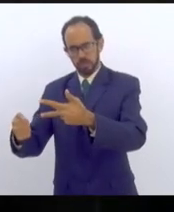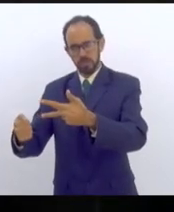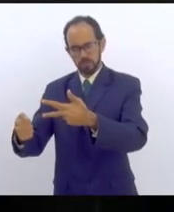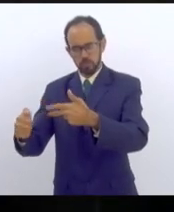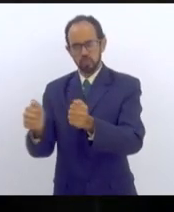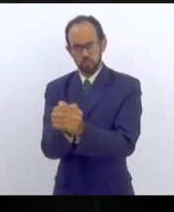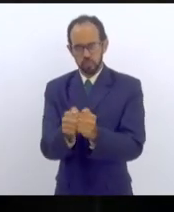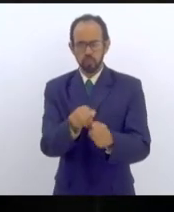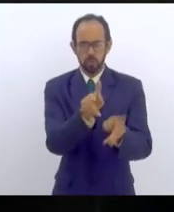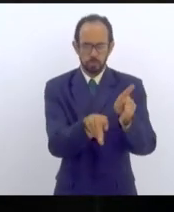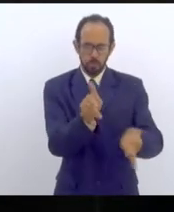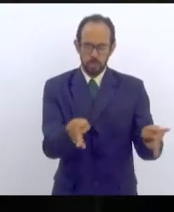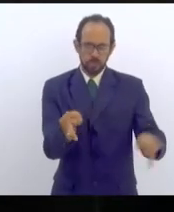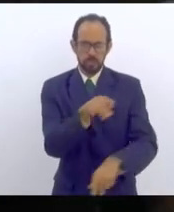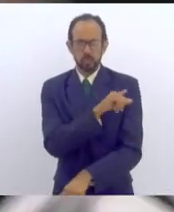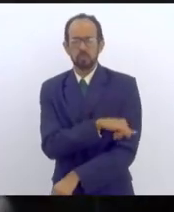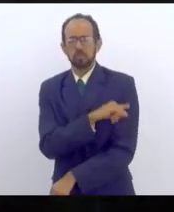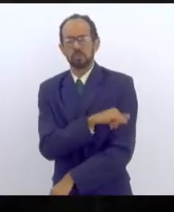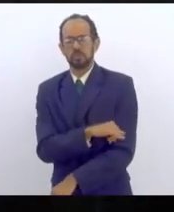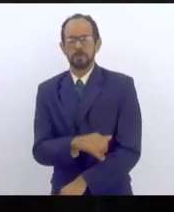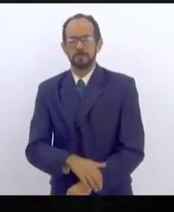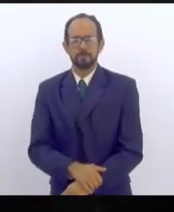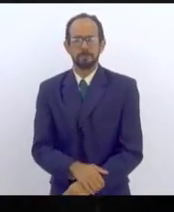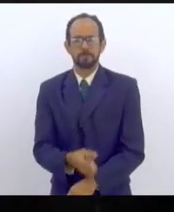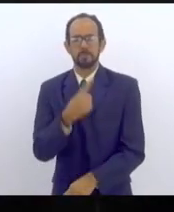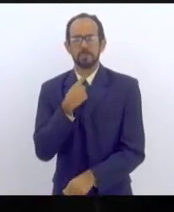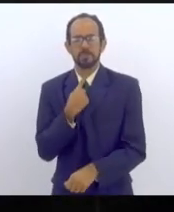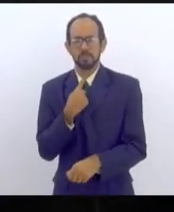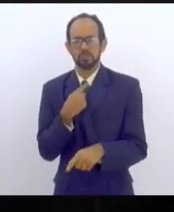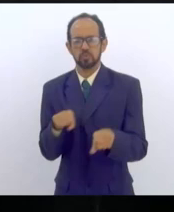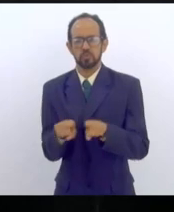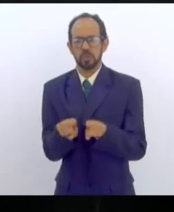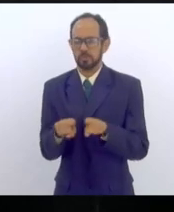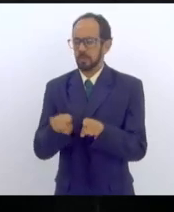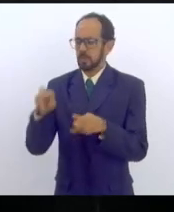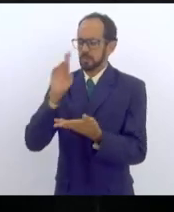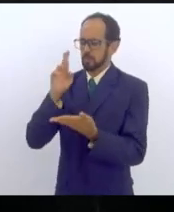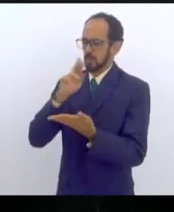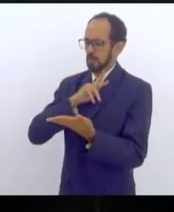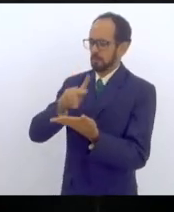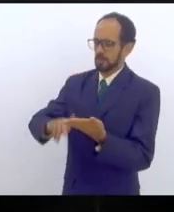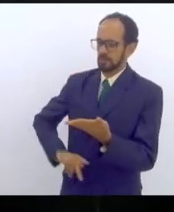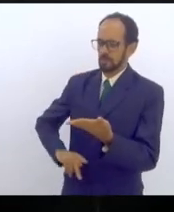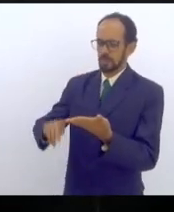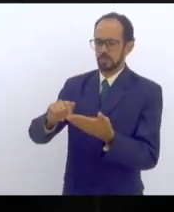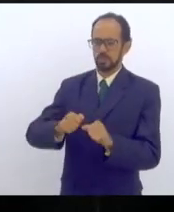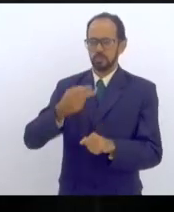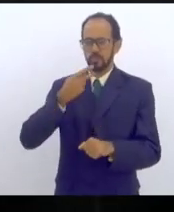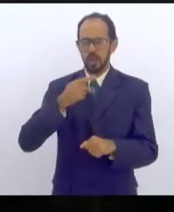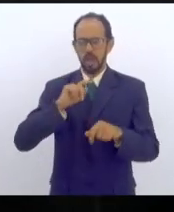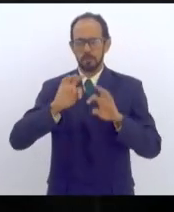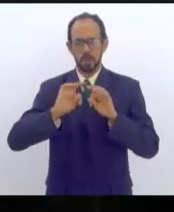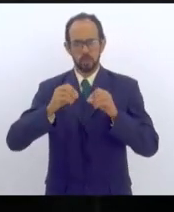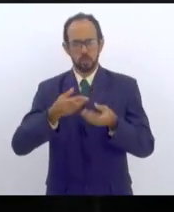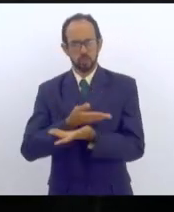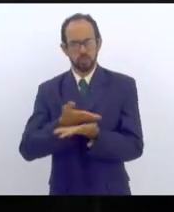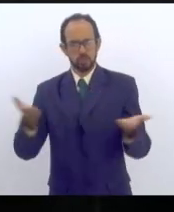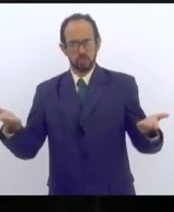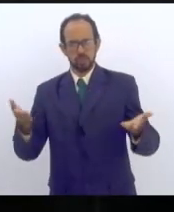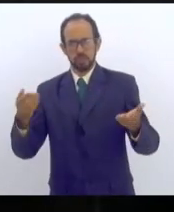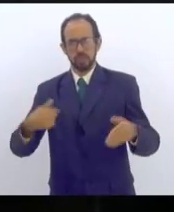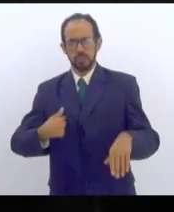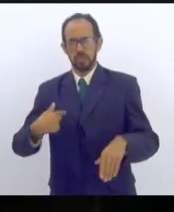população fluminense. Desejo, senhora presidente, confessar a vocês que chego